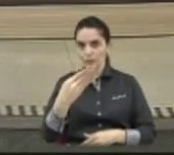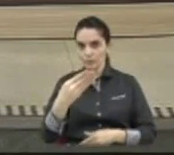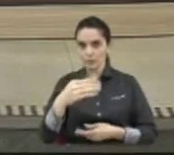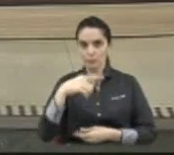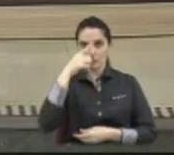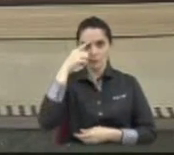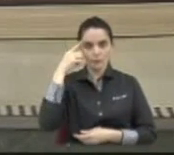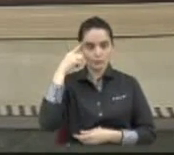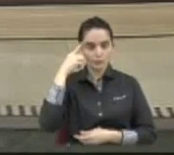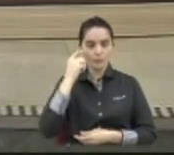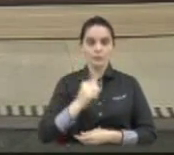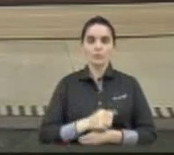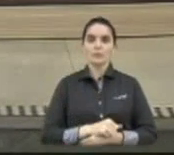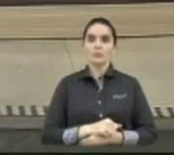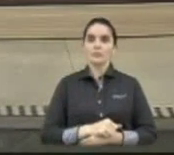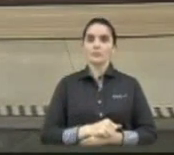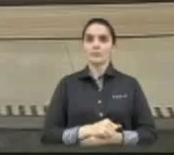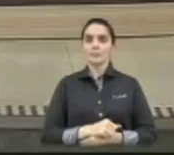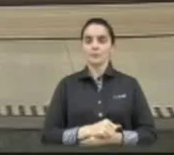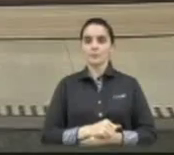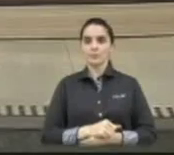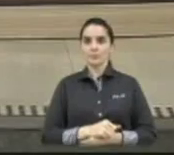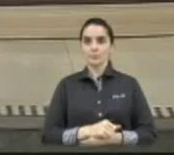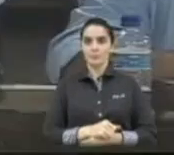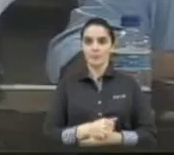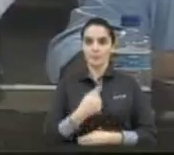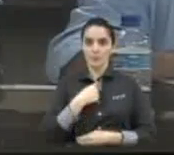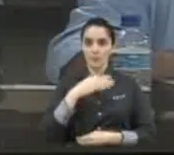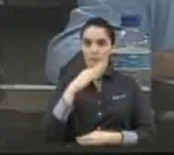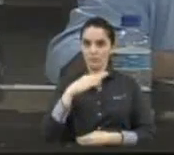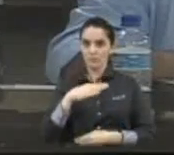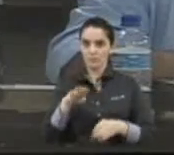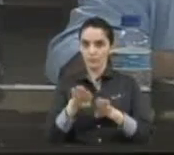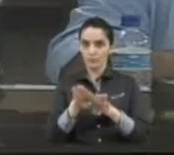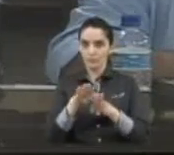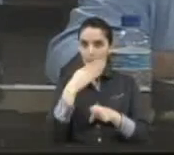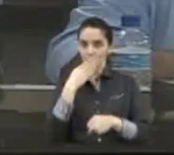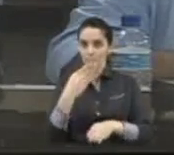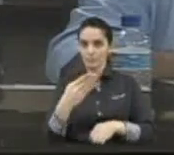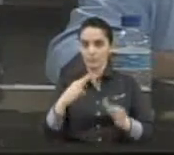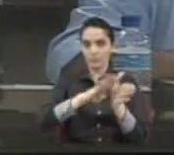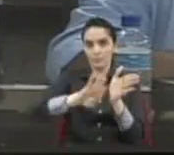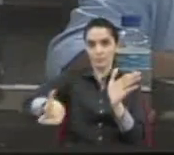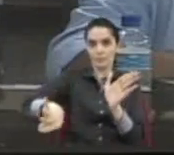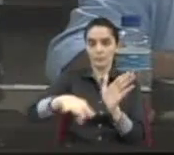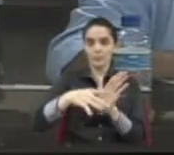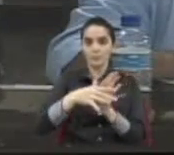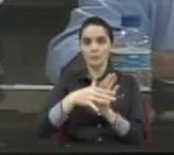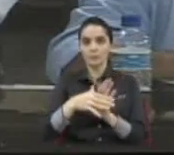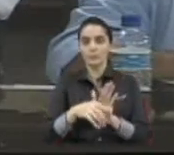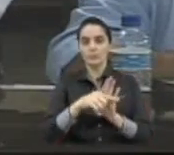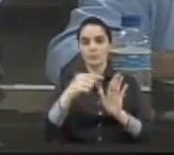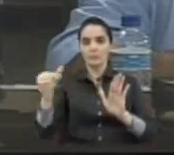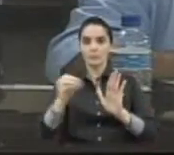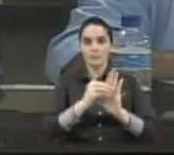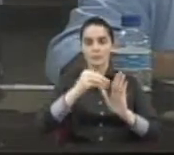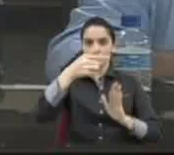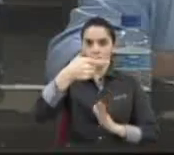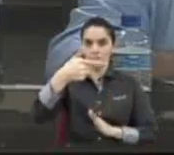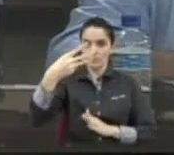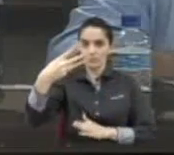Dr. Júlio. Senhor presidente, novos pares, público presente, faço um requerimento solicitando a retirada da emenda